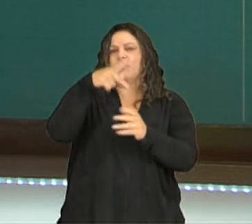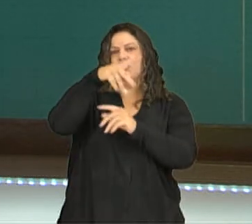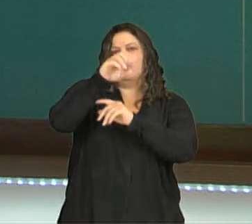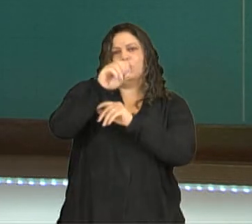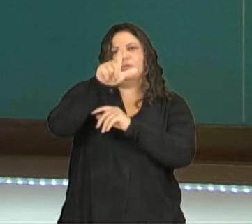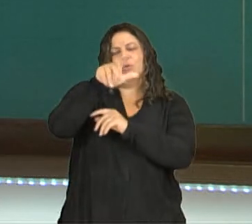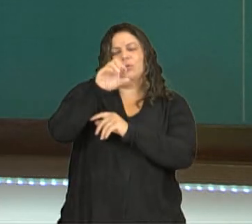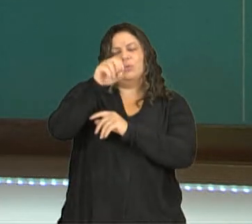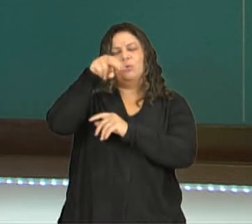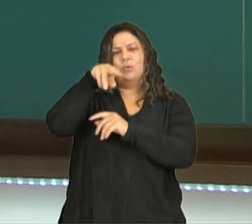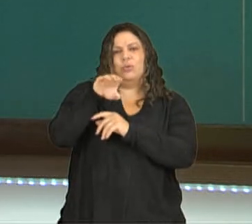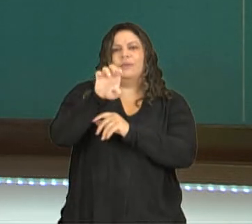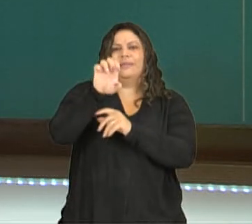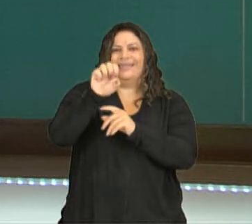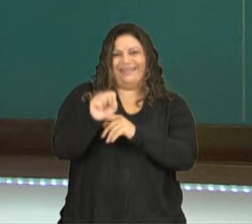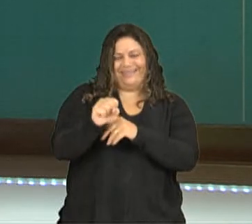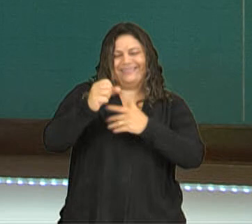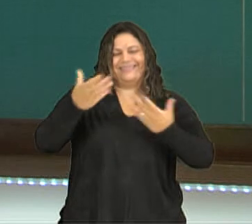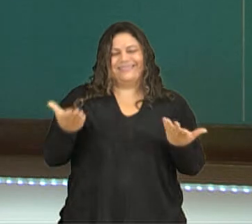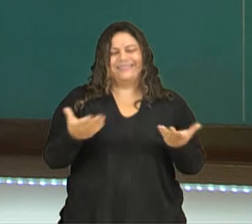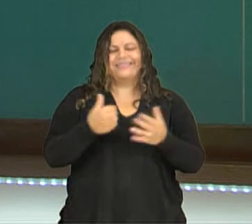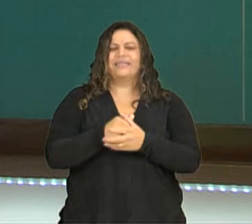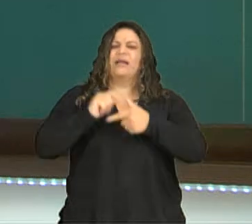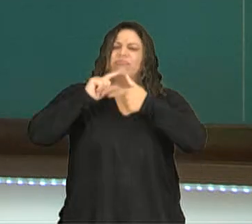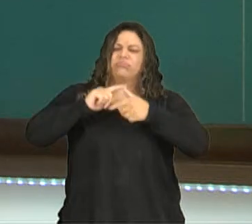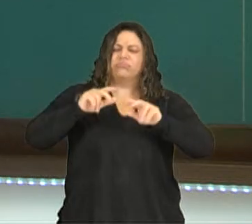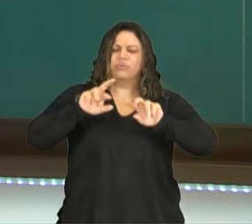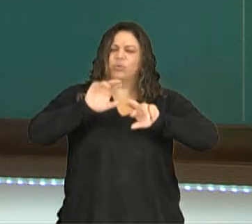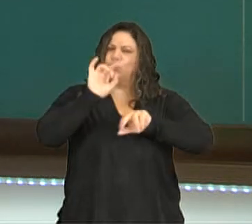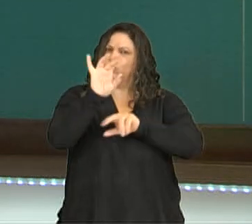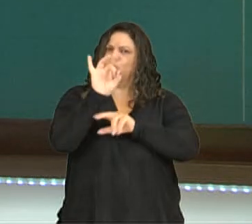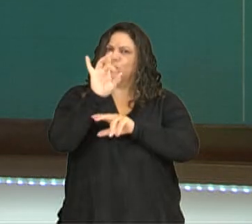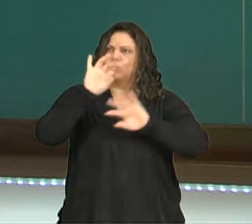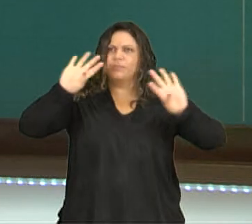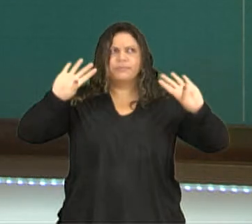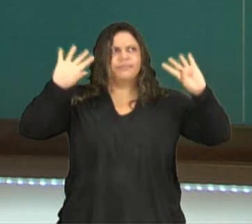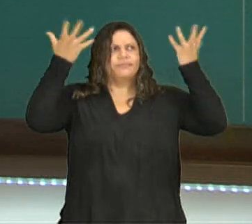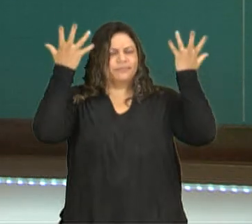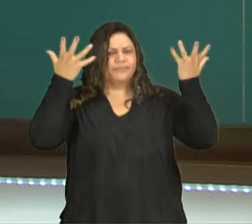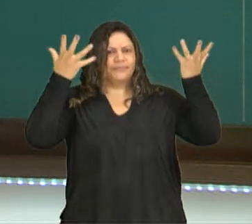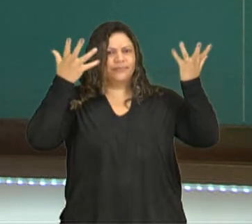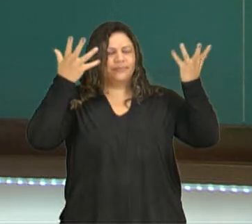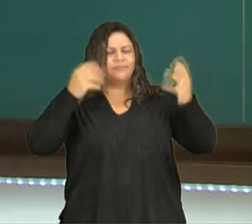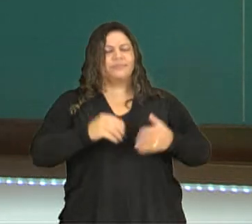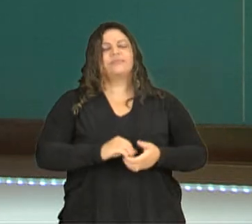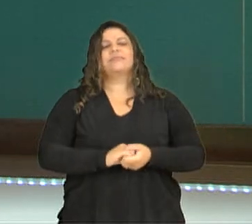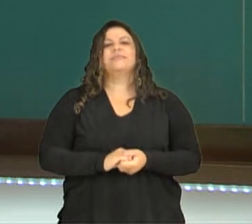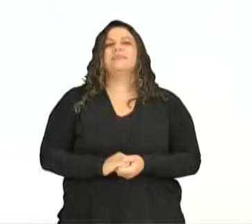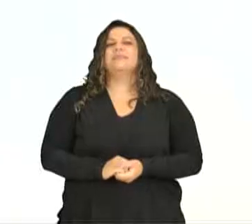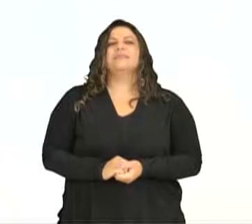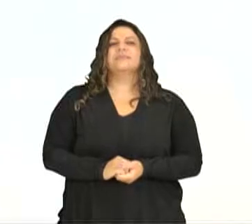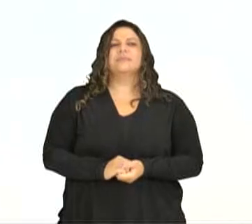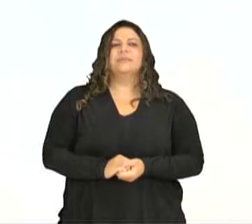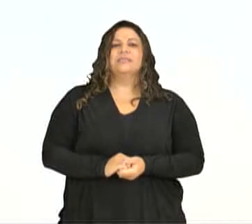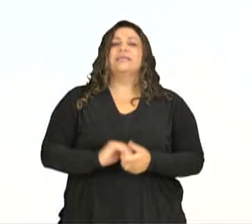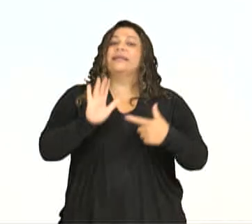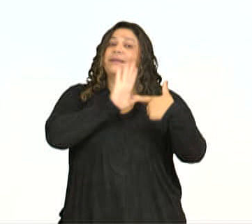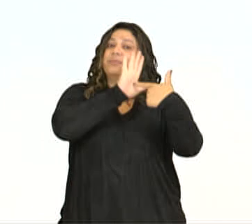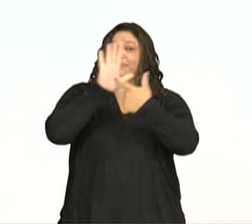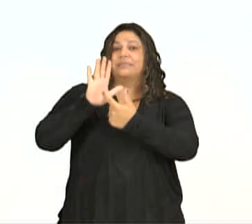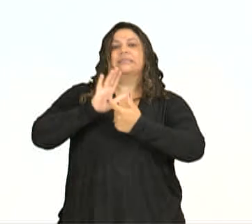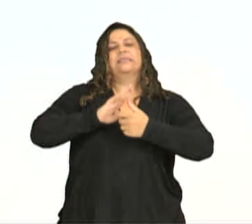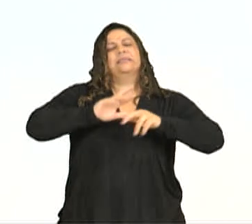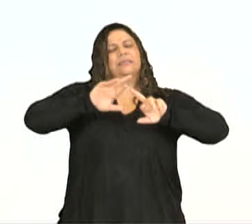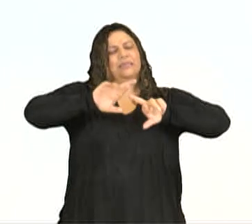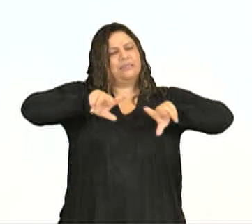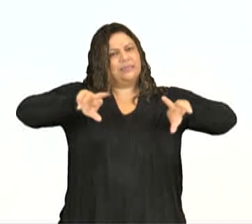restrito apenas a festas populares e apresentações folclóricas. Observem as imagens. Vocês conseguem